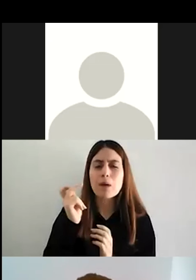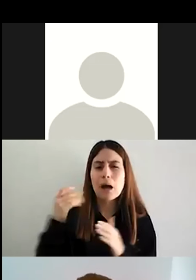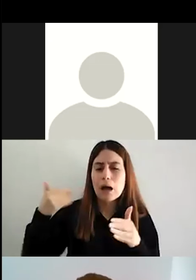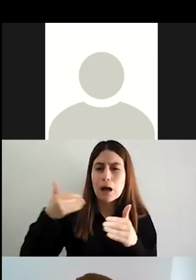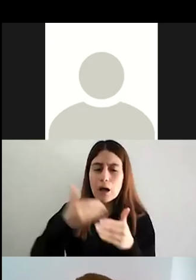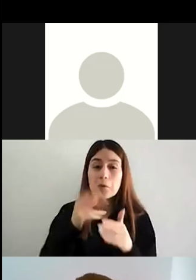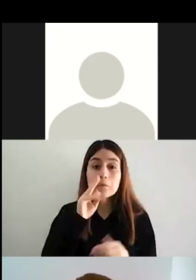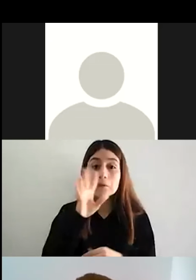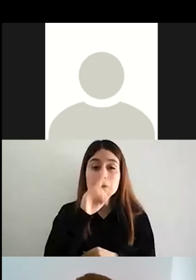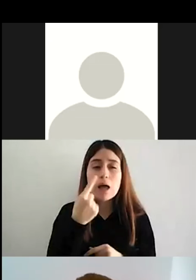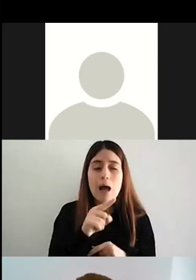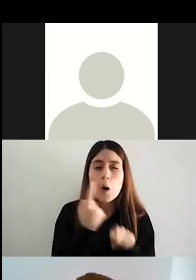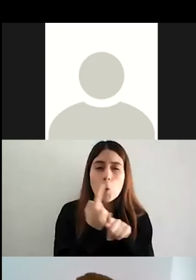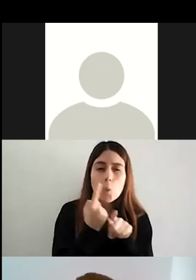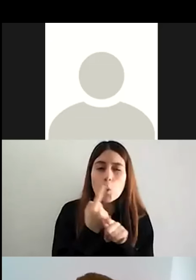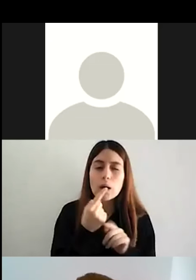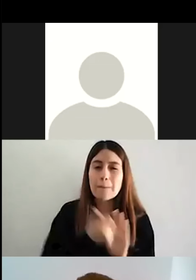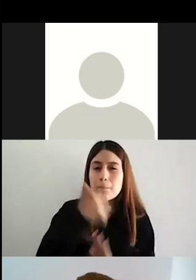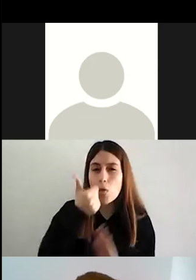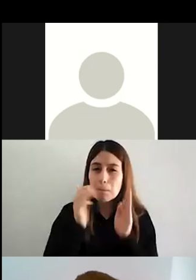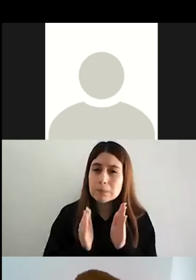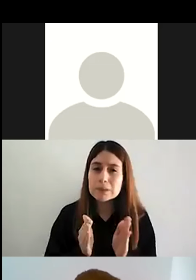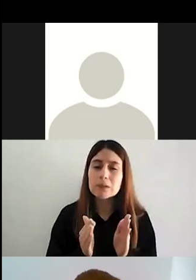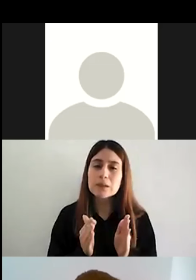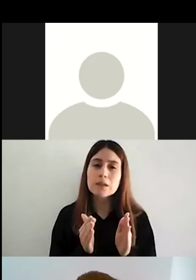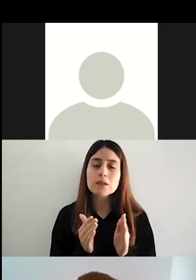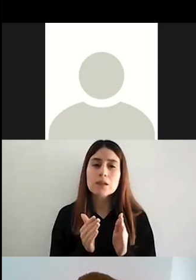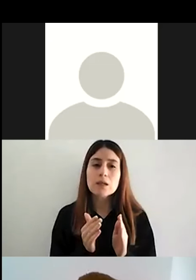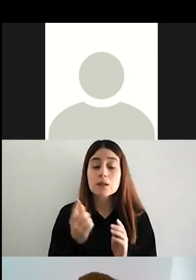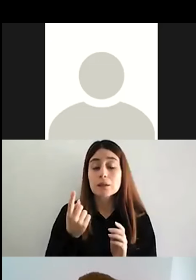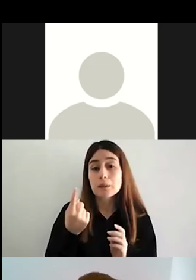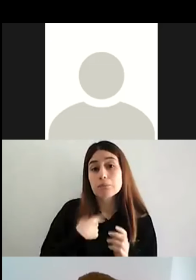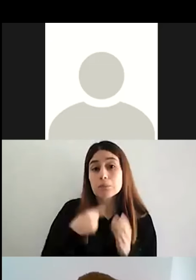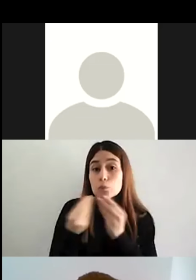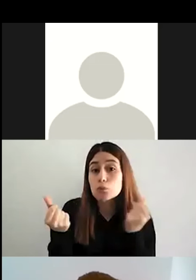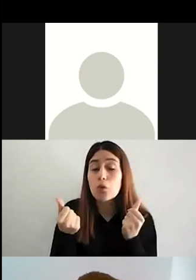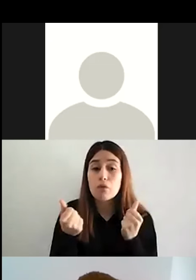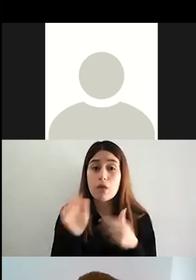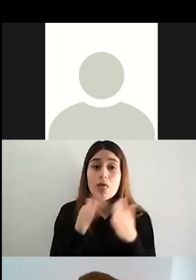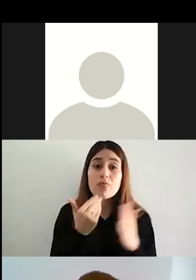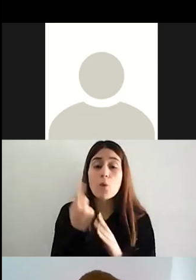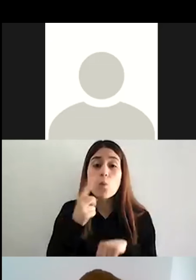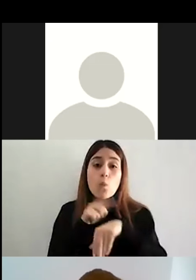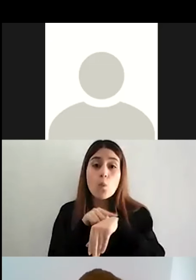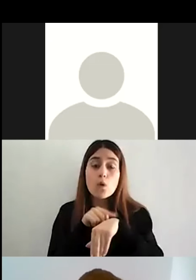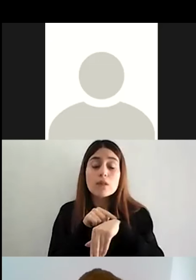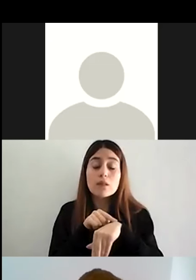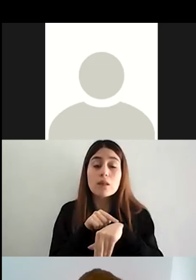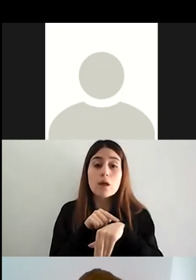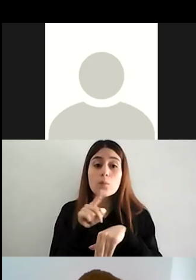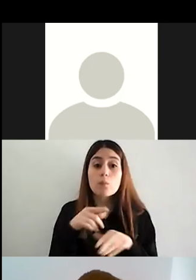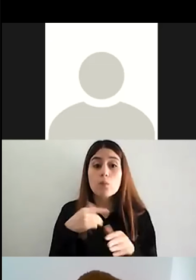para ver se há fragilidades que tenham que ser ultrapassadas, dar um tempo para que elas possam